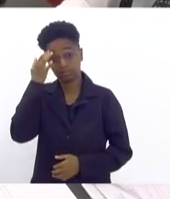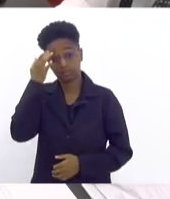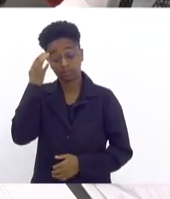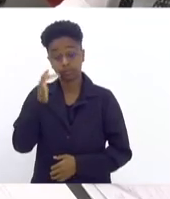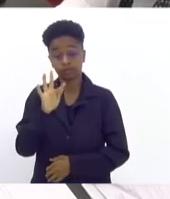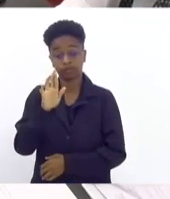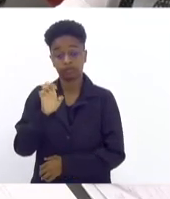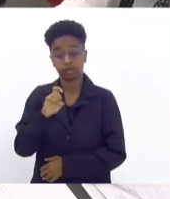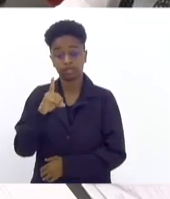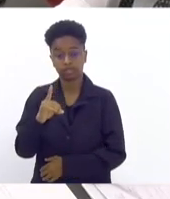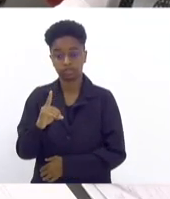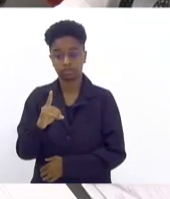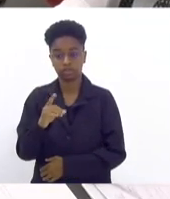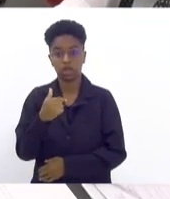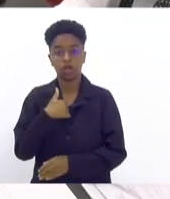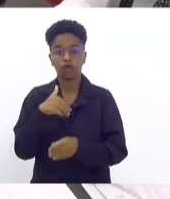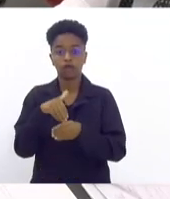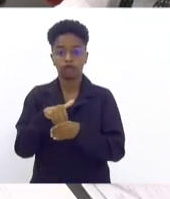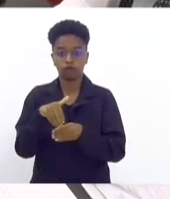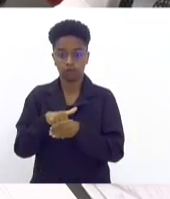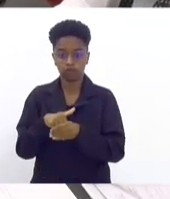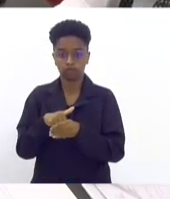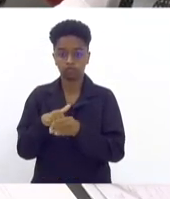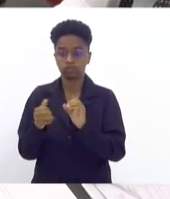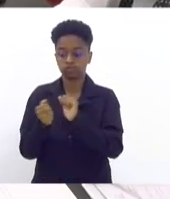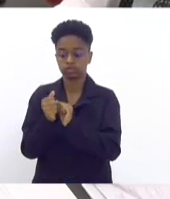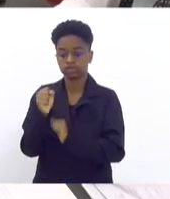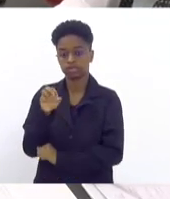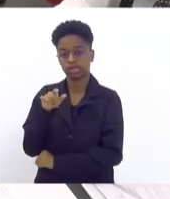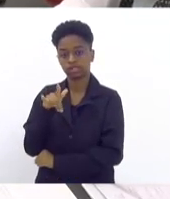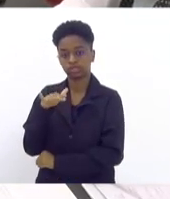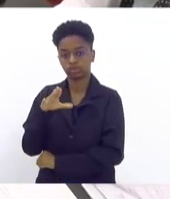Pacheco. Voto com o doutor Serginho pela